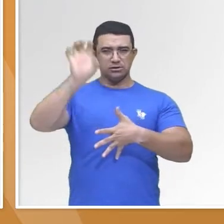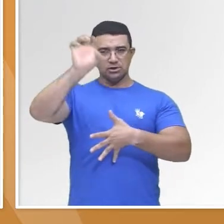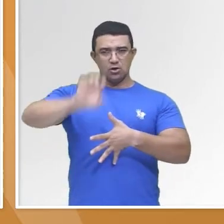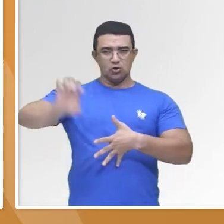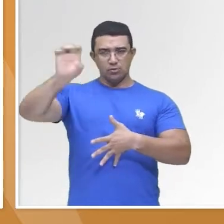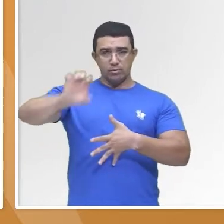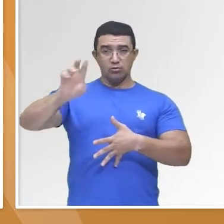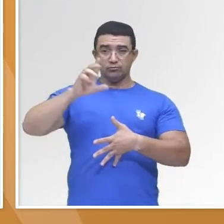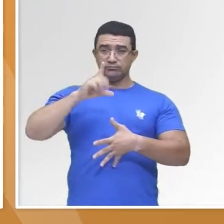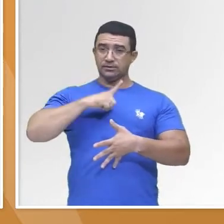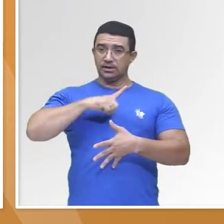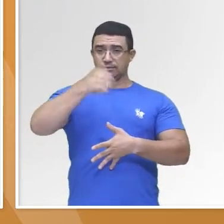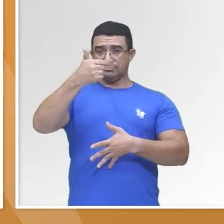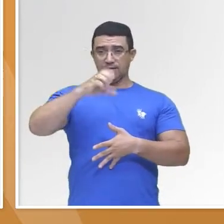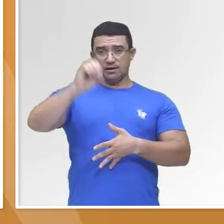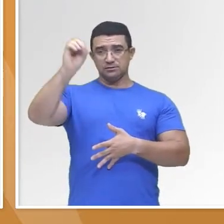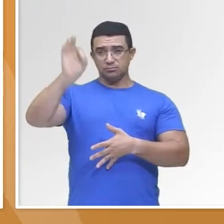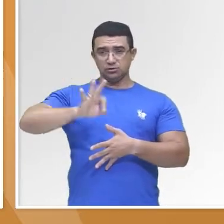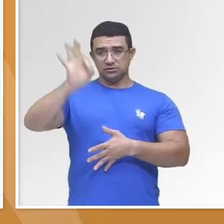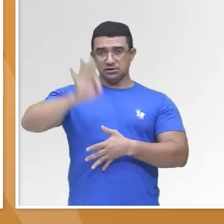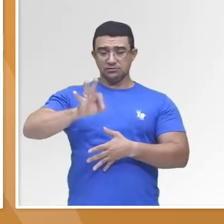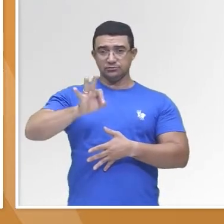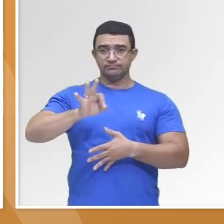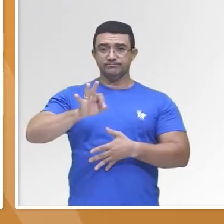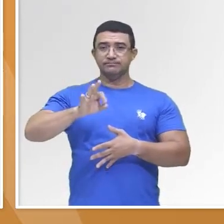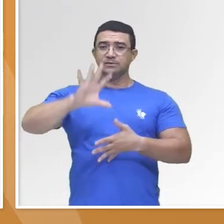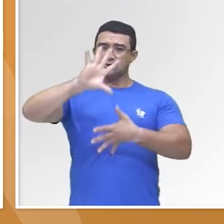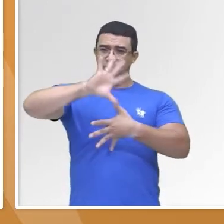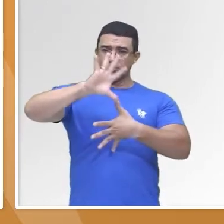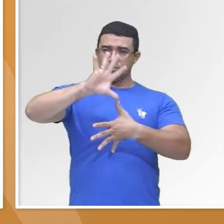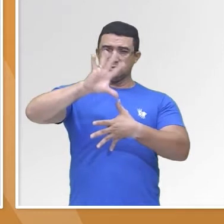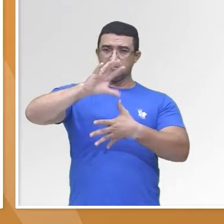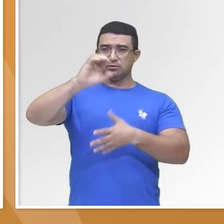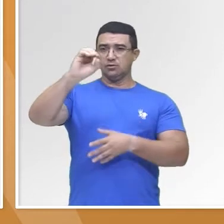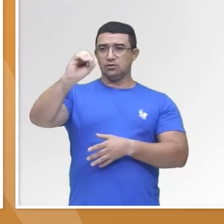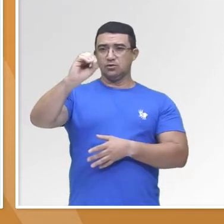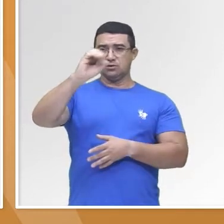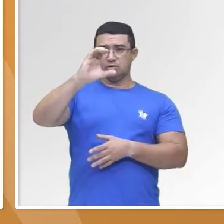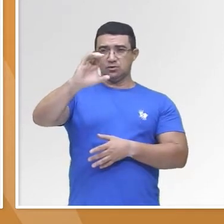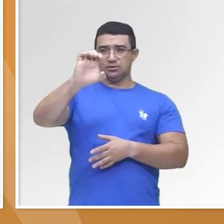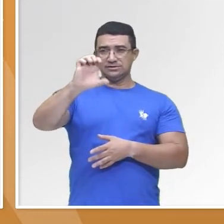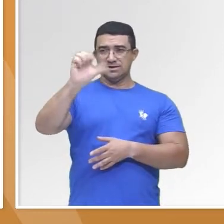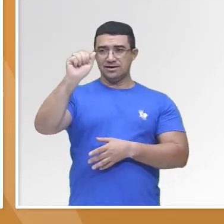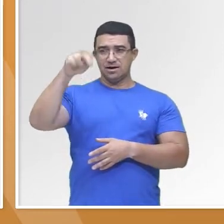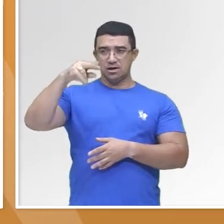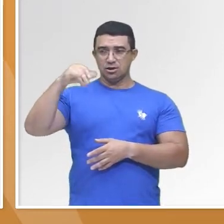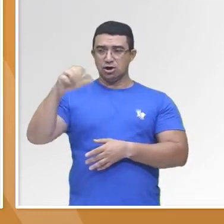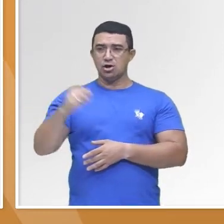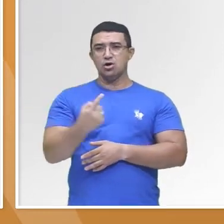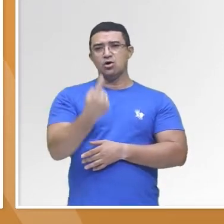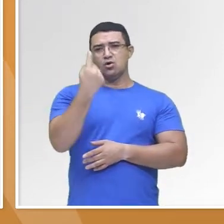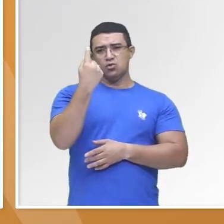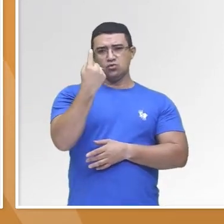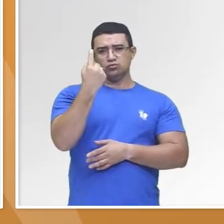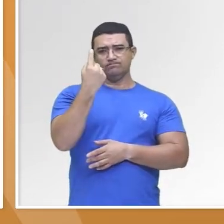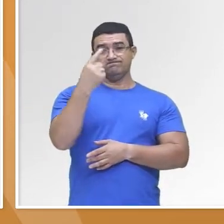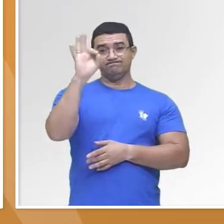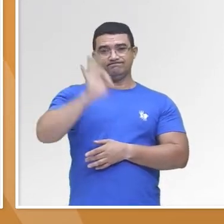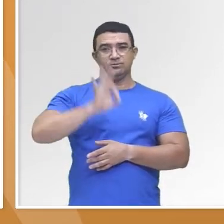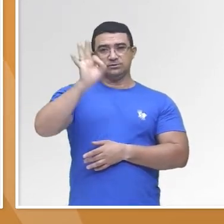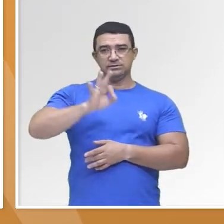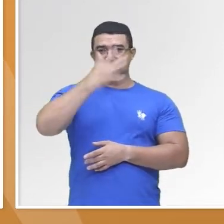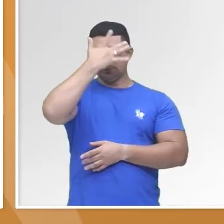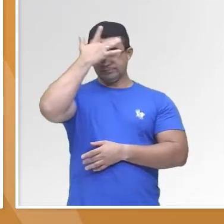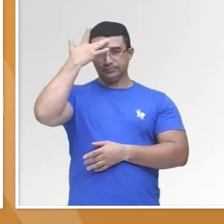10% e a Oceania, tá? Em média 1% da